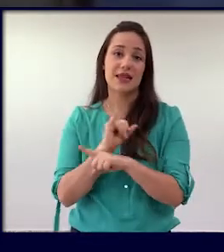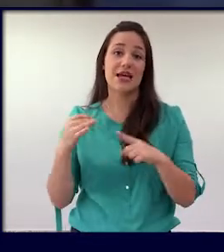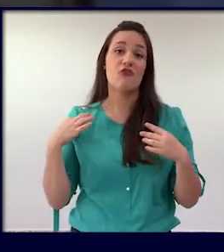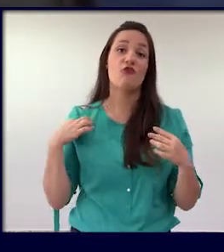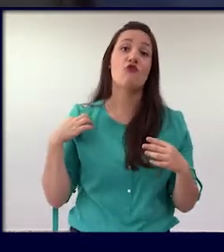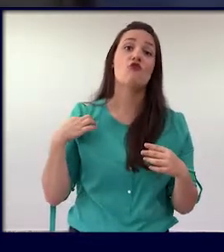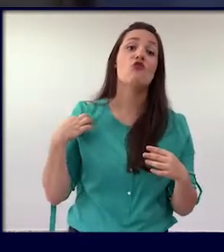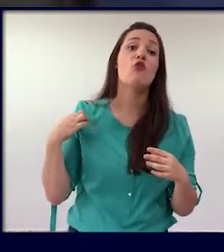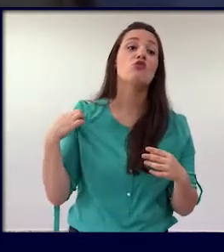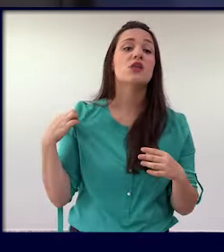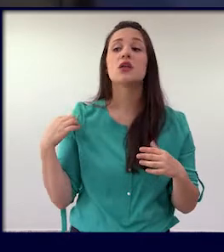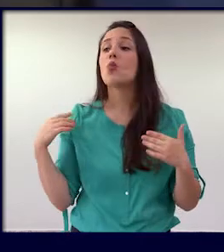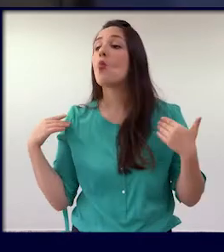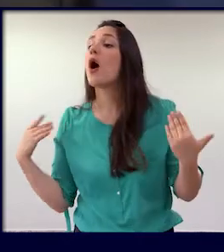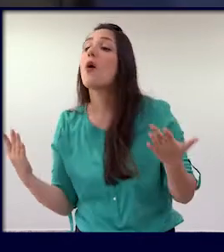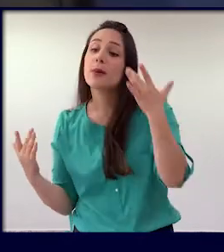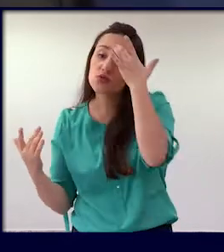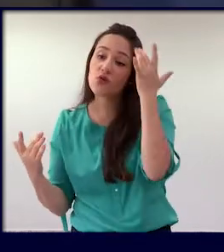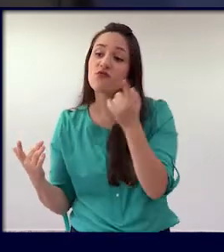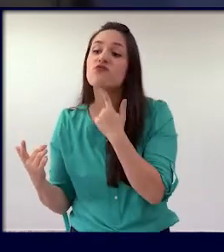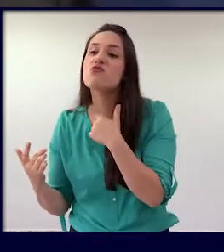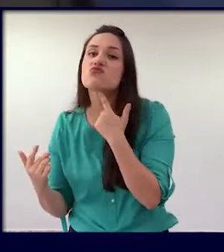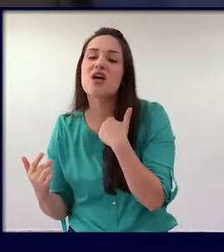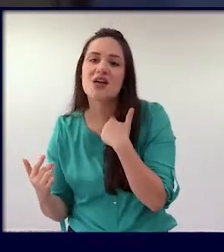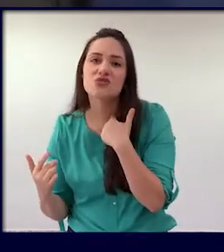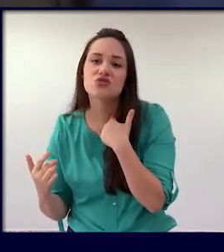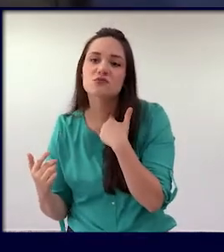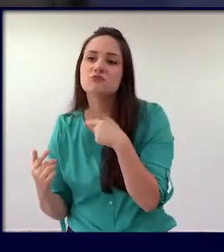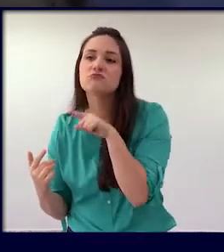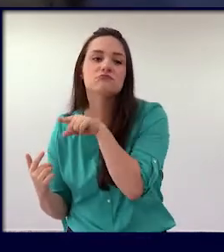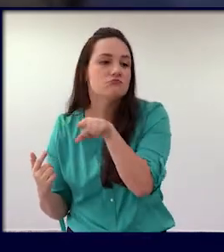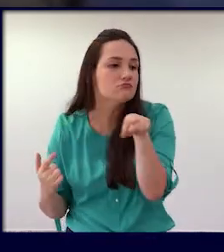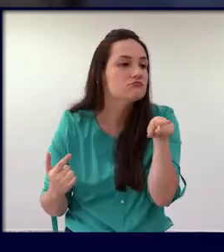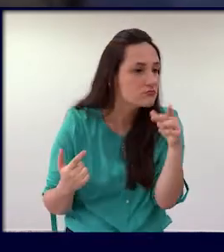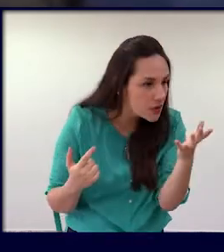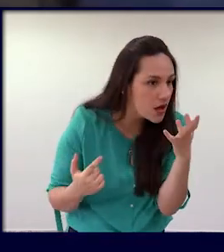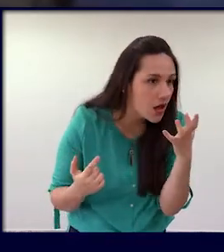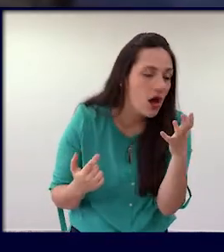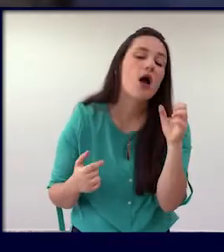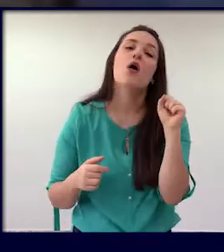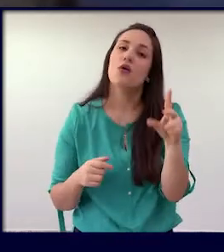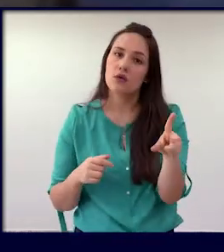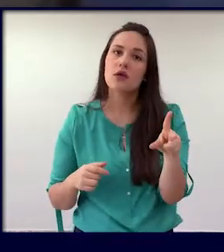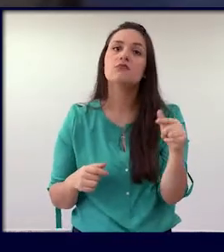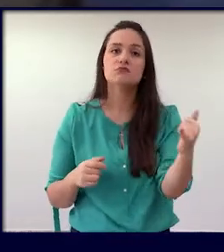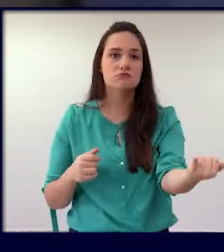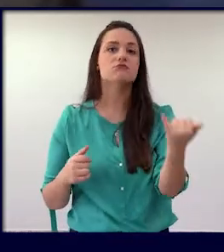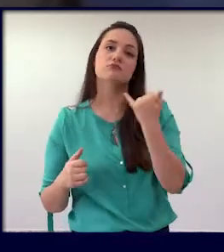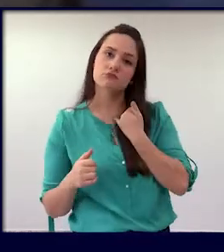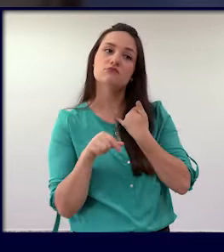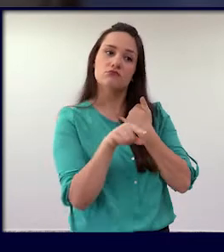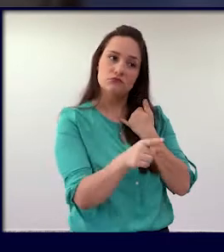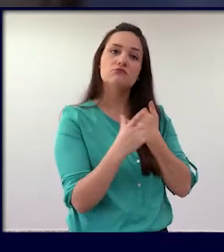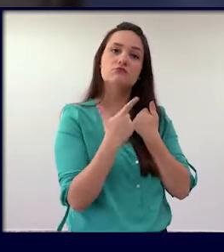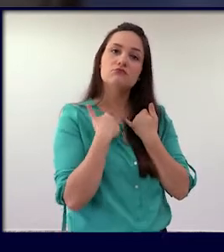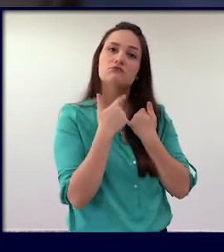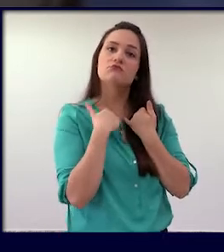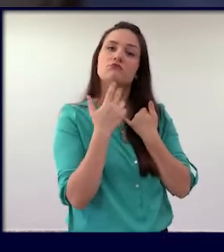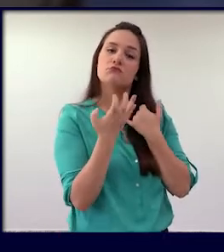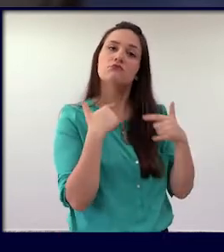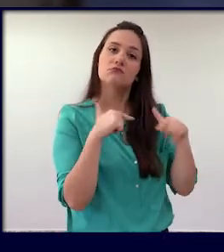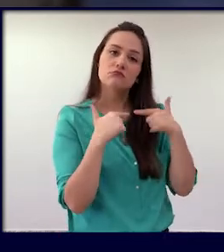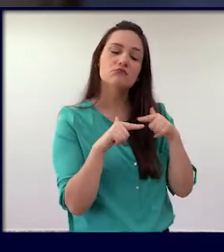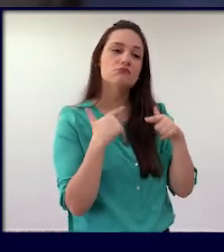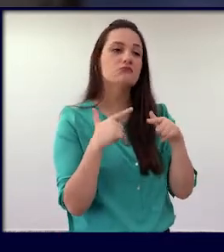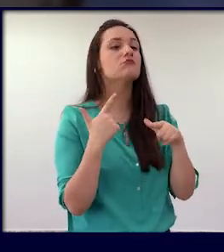esses mecanismos, esses projetos, como é o mesário voluntário, para que as pessoas possam dizer para a Justiça Eleitoral,